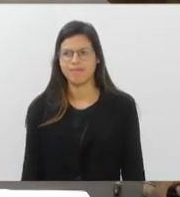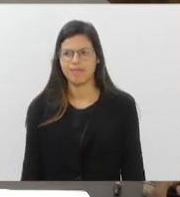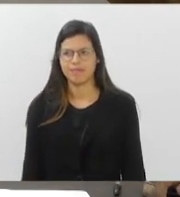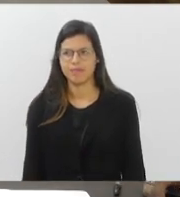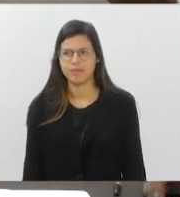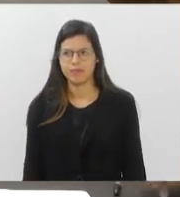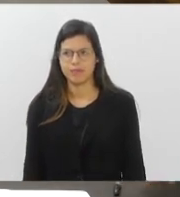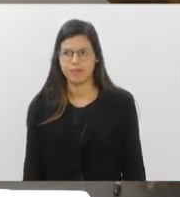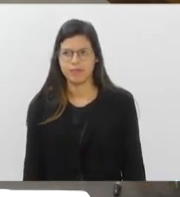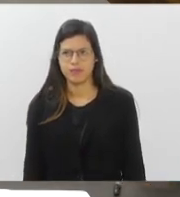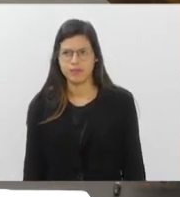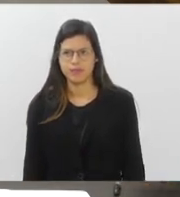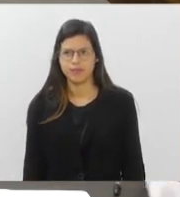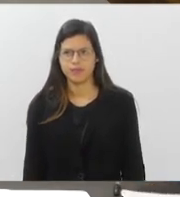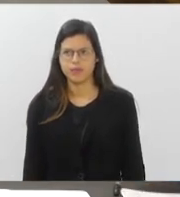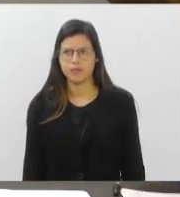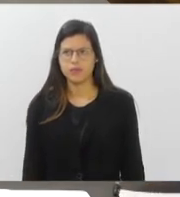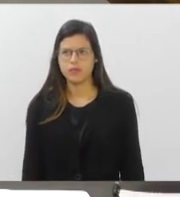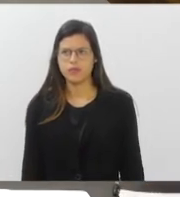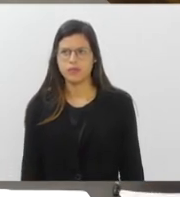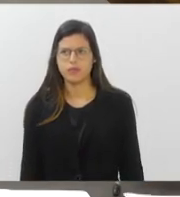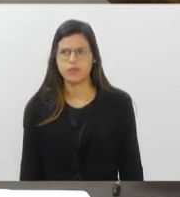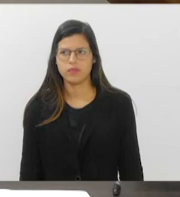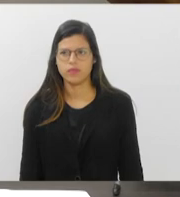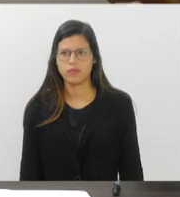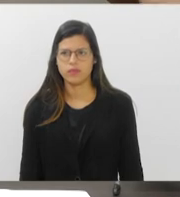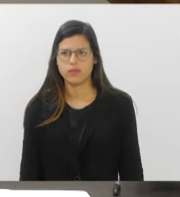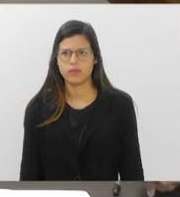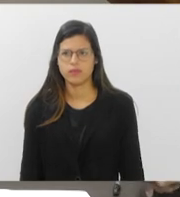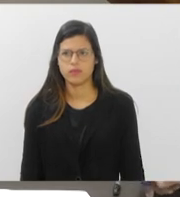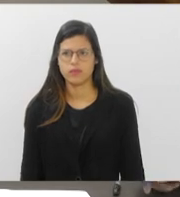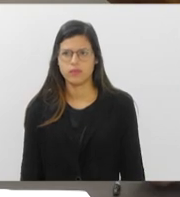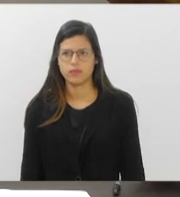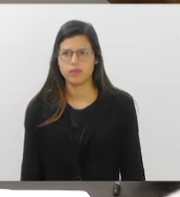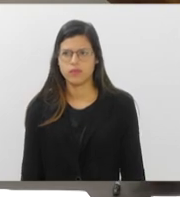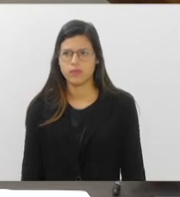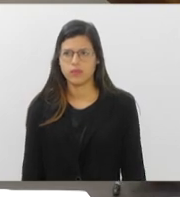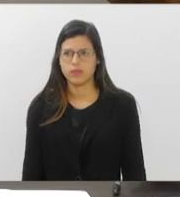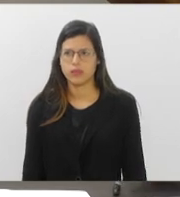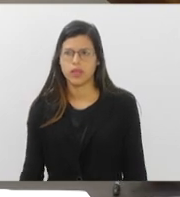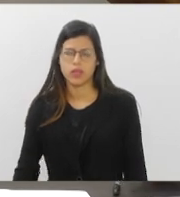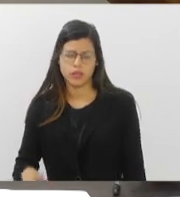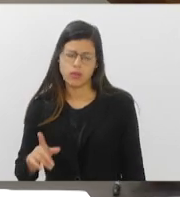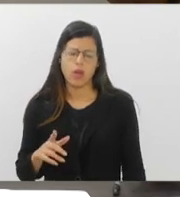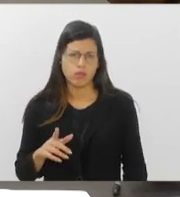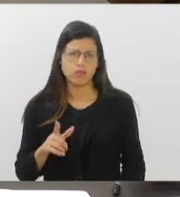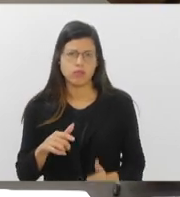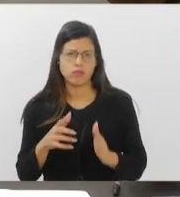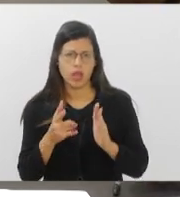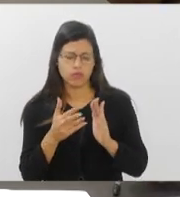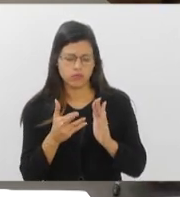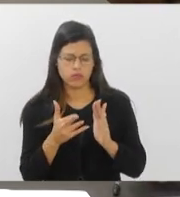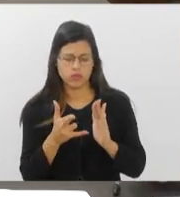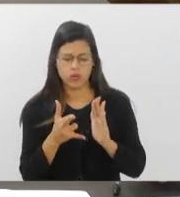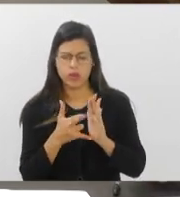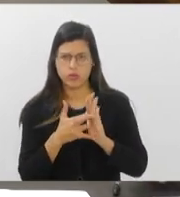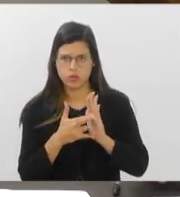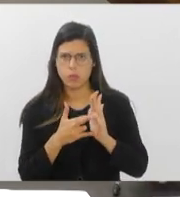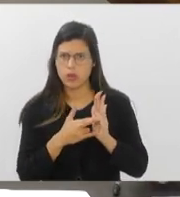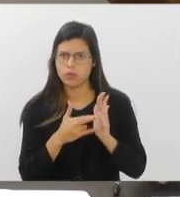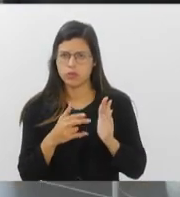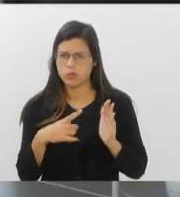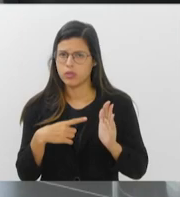É só para fazer aqui a ponderação. Não, que é válido, não estou. Não, é válido, legítimo e regimental, mas só para fazer a ponderação, que são os projetos que